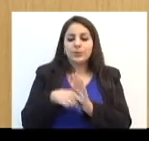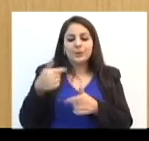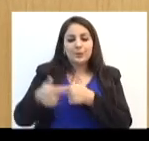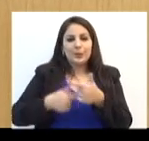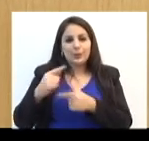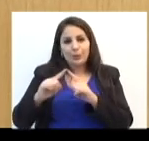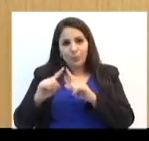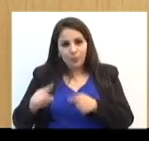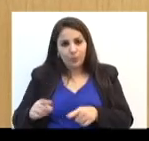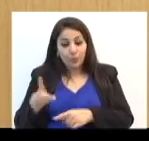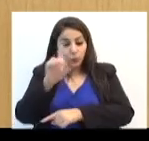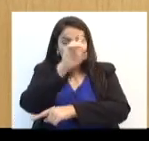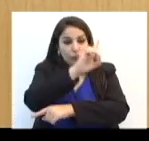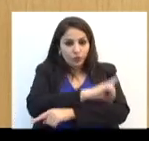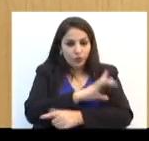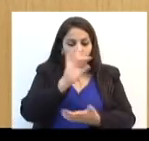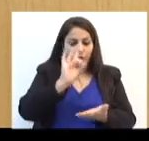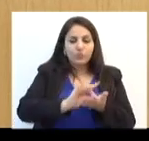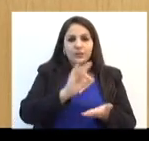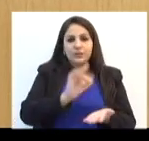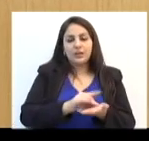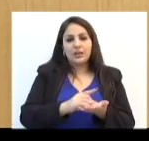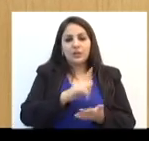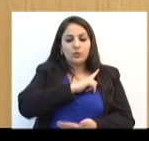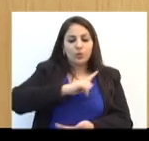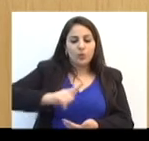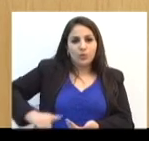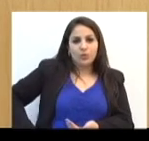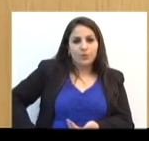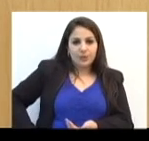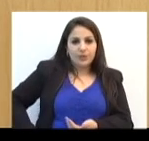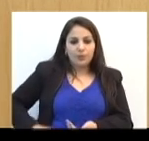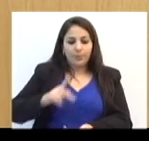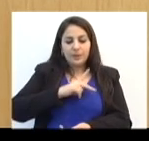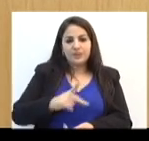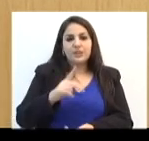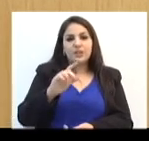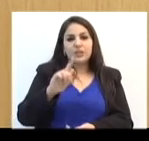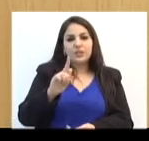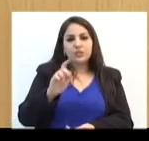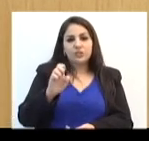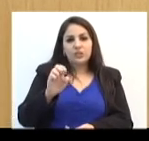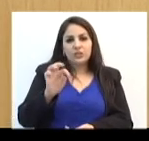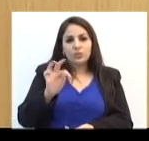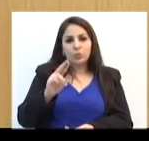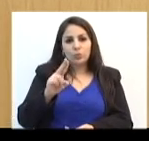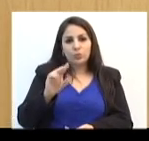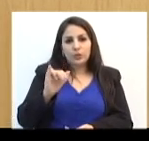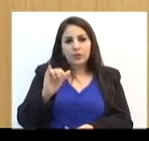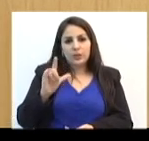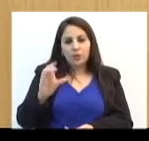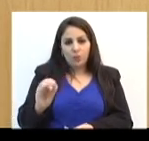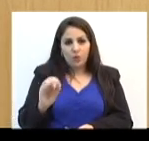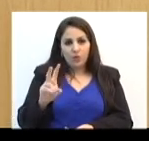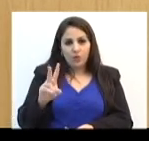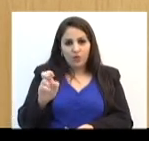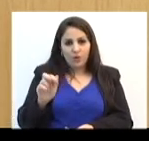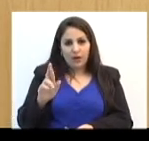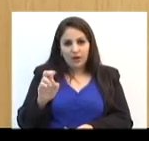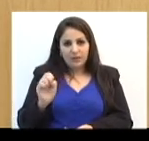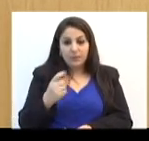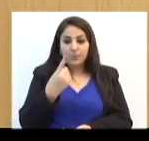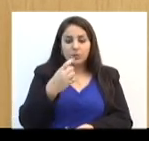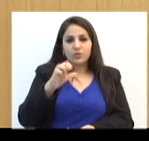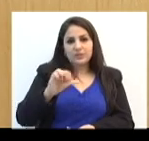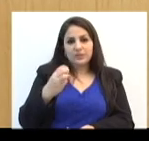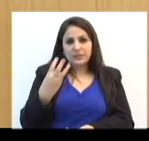Público. A data foi instituída no governo do presidente Getúlio Vargas em 1937. A Prefeitura